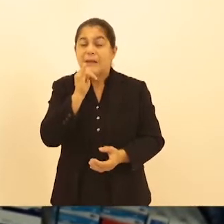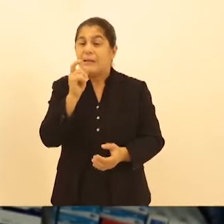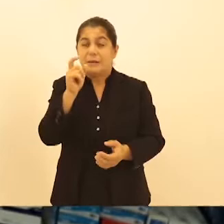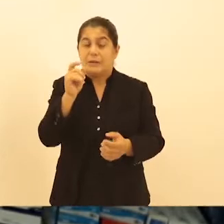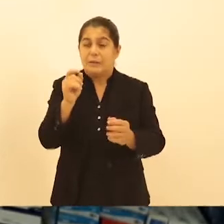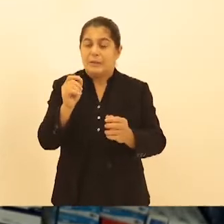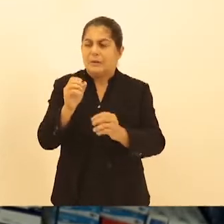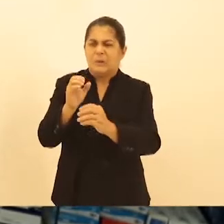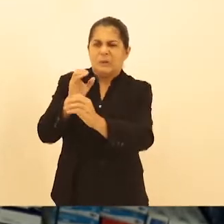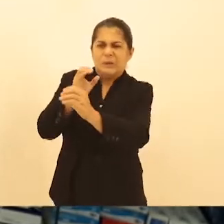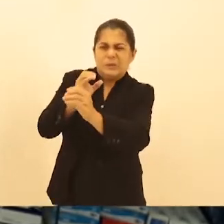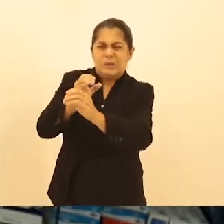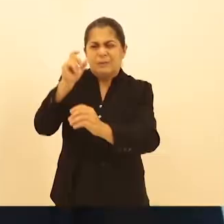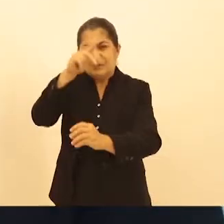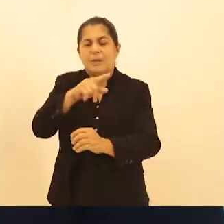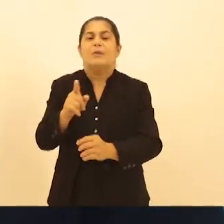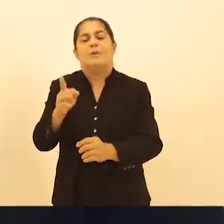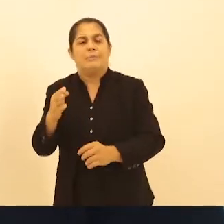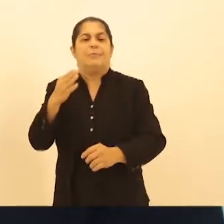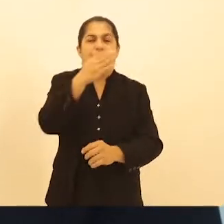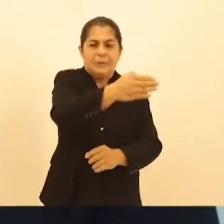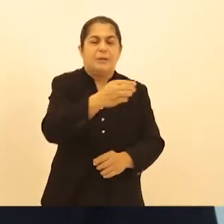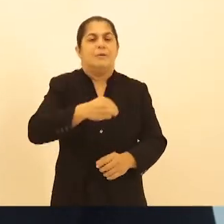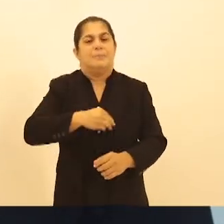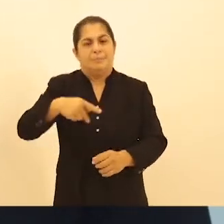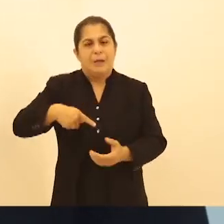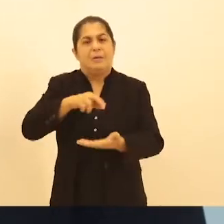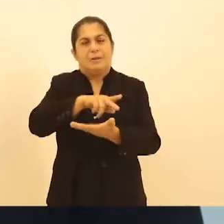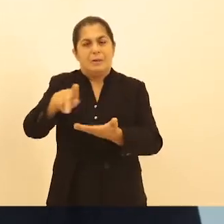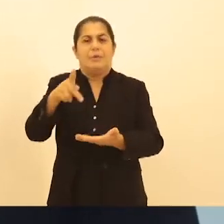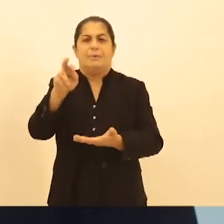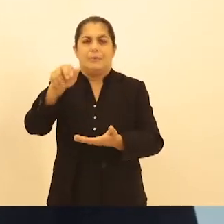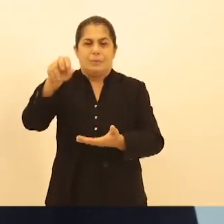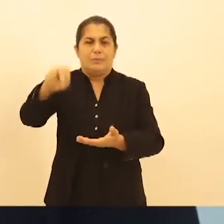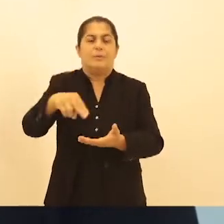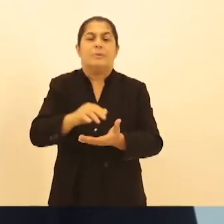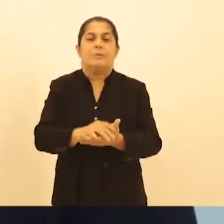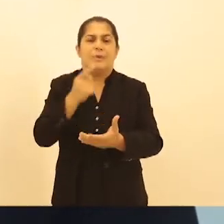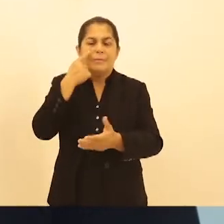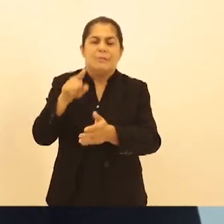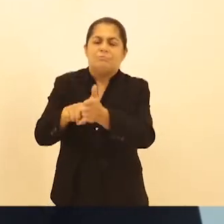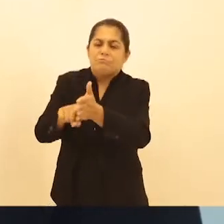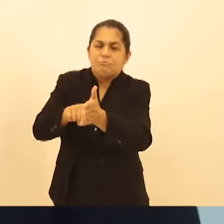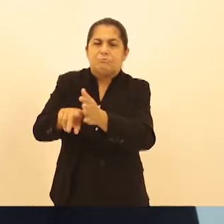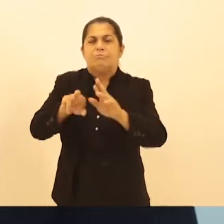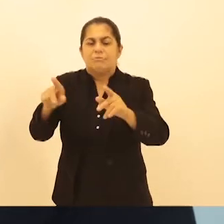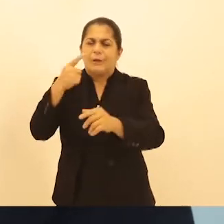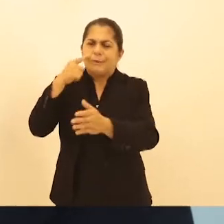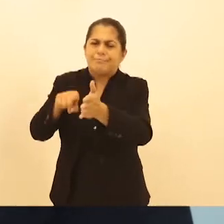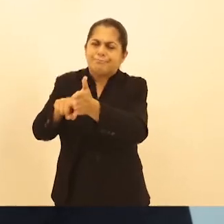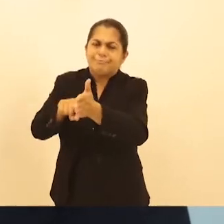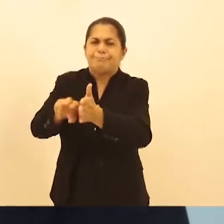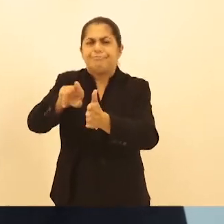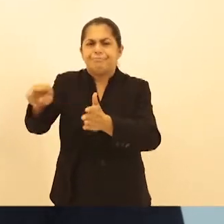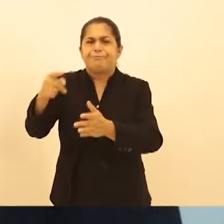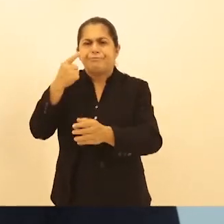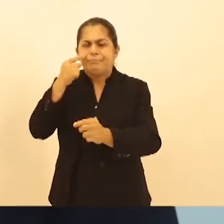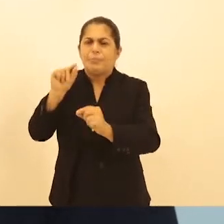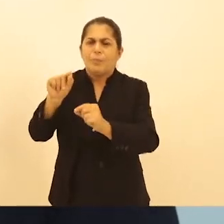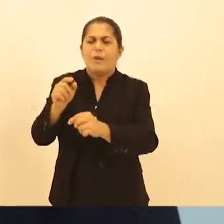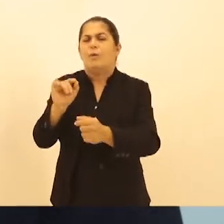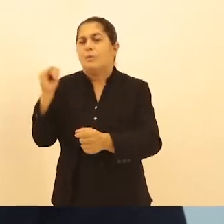órgãos de defesa do consumidor nós fazemos fiscalizações rotineiras sempre recebemos mais importante o consumidor